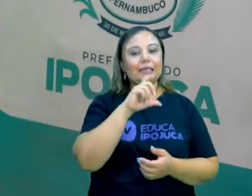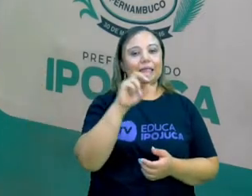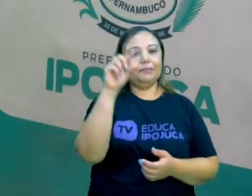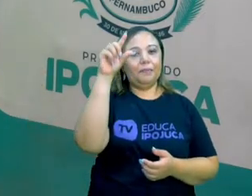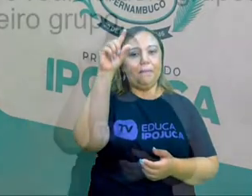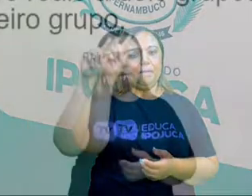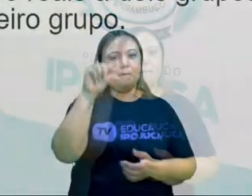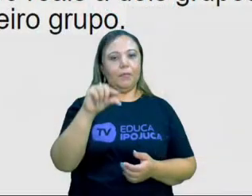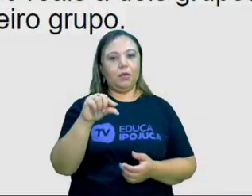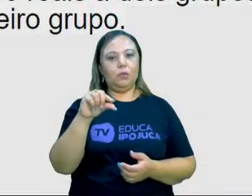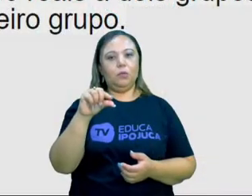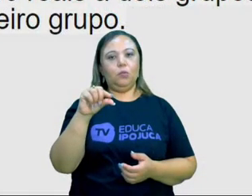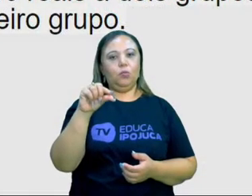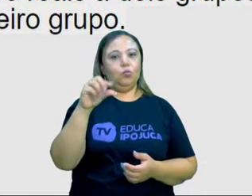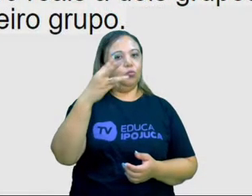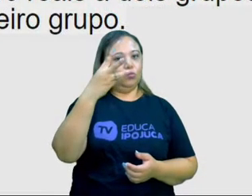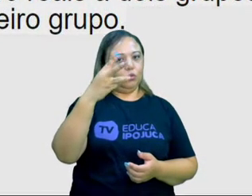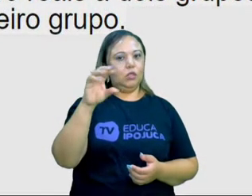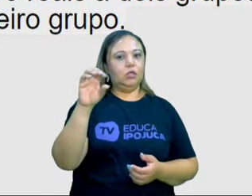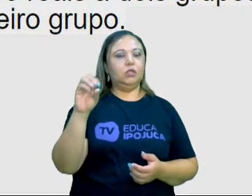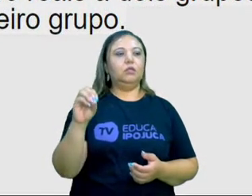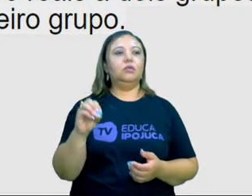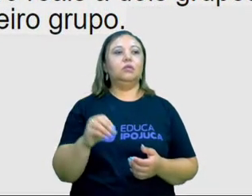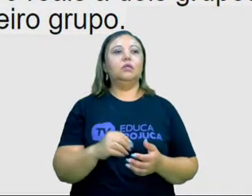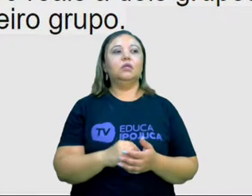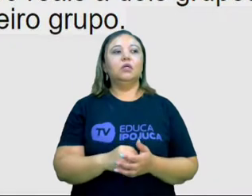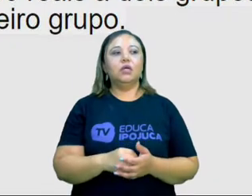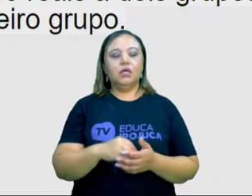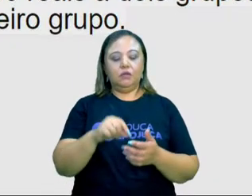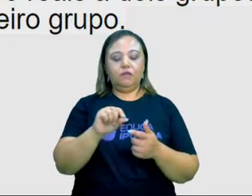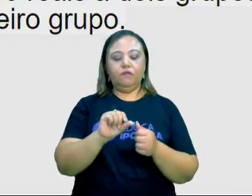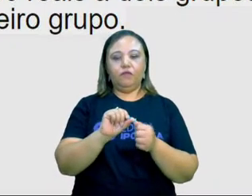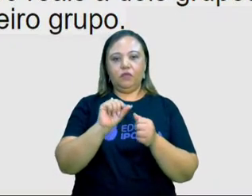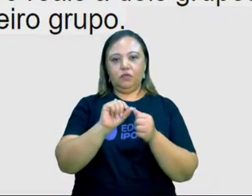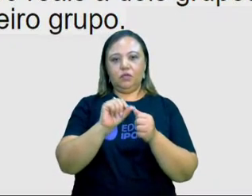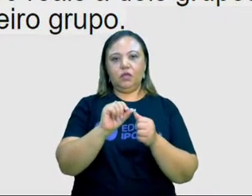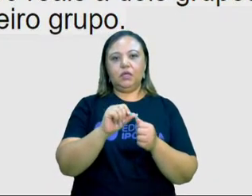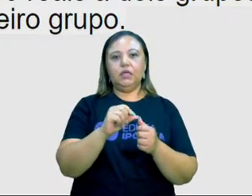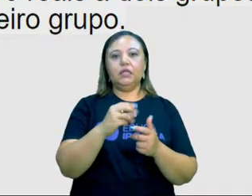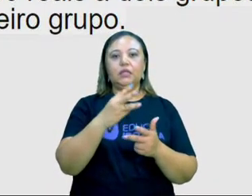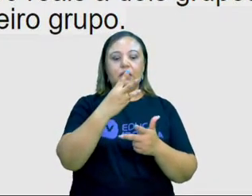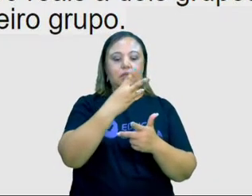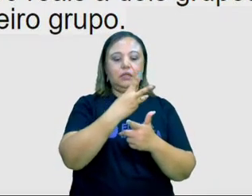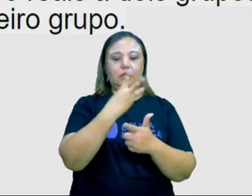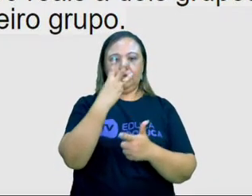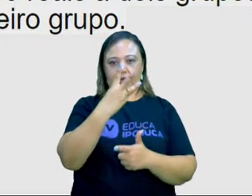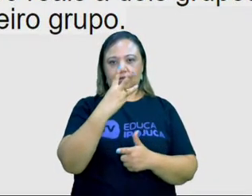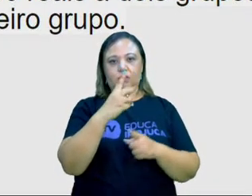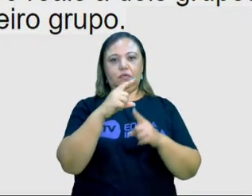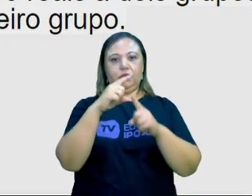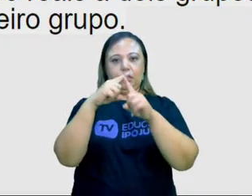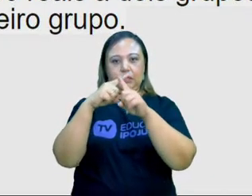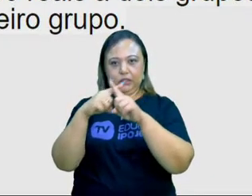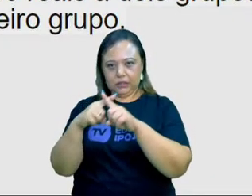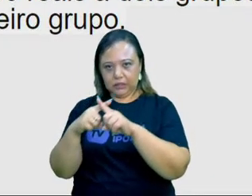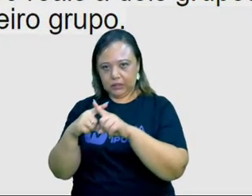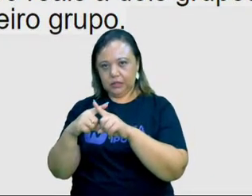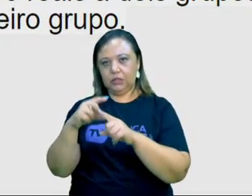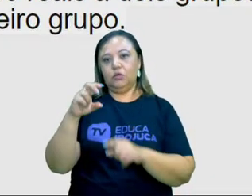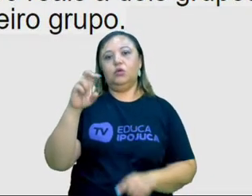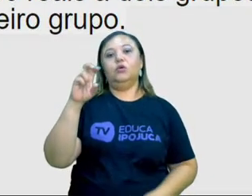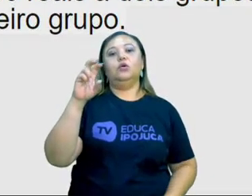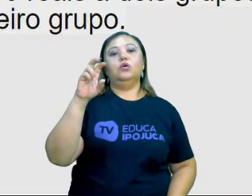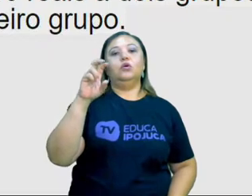fez? 3 vezes de 15, aliás, 3 vezes de 5, que deu igual a 15, e 3 vezes